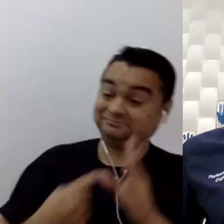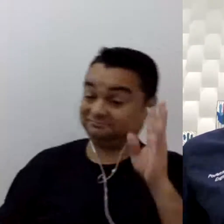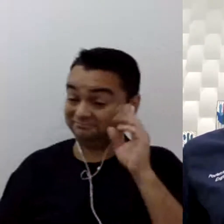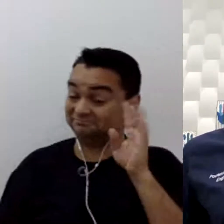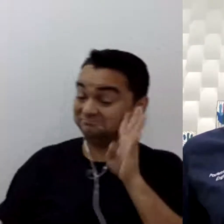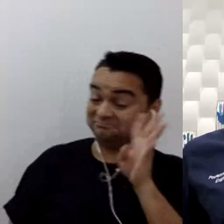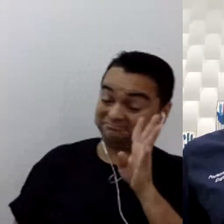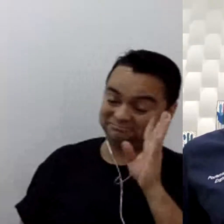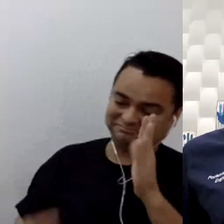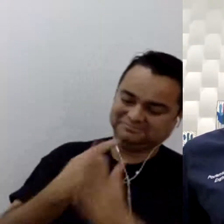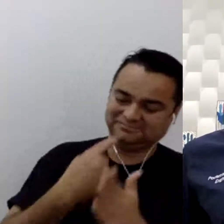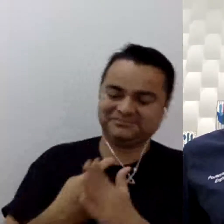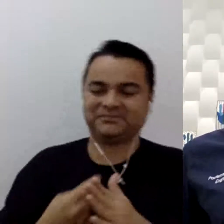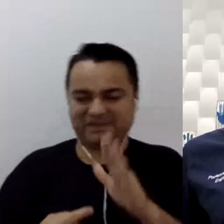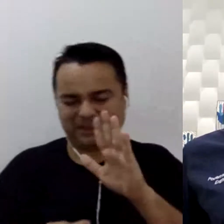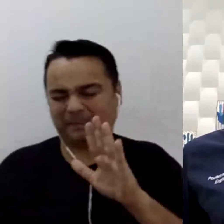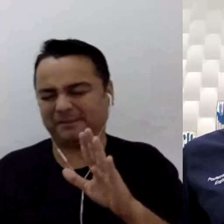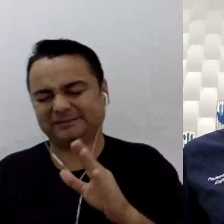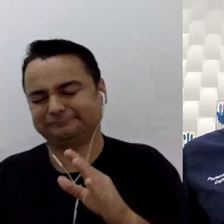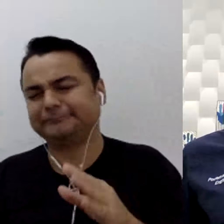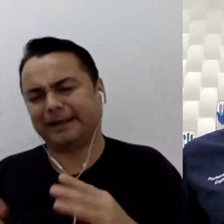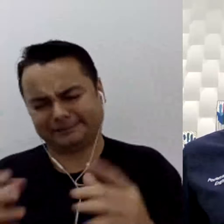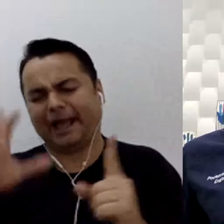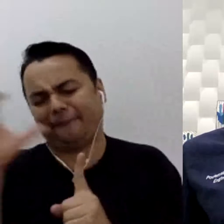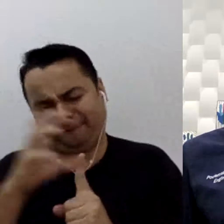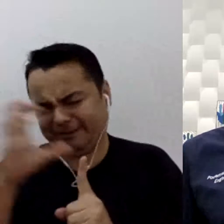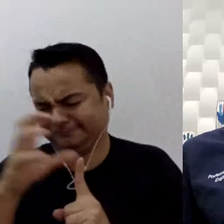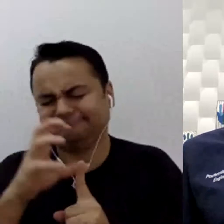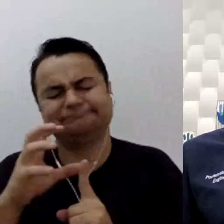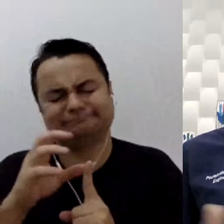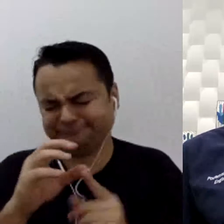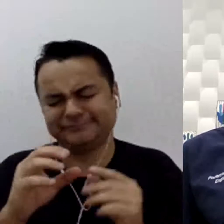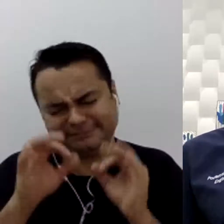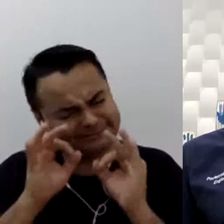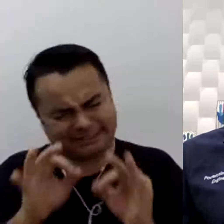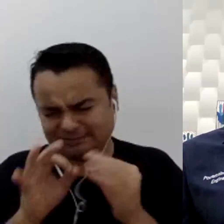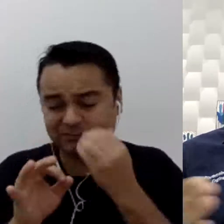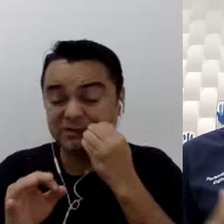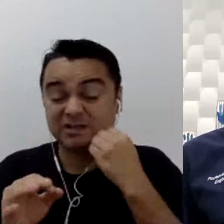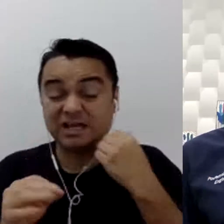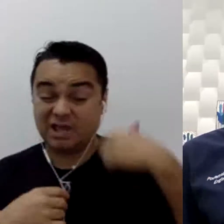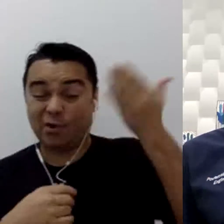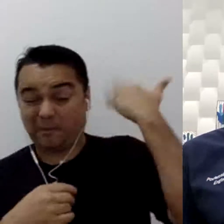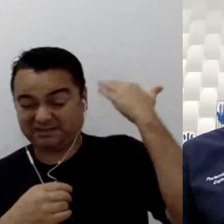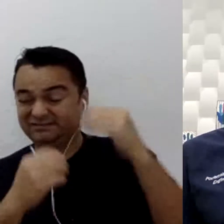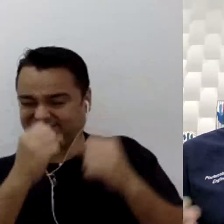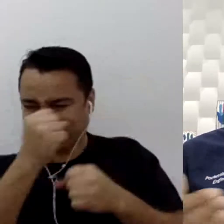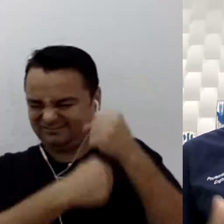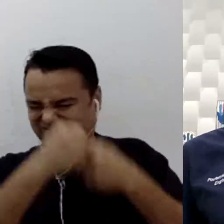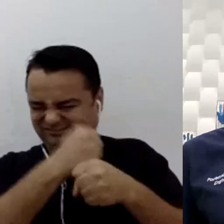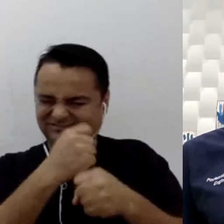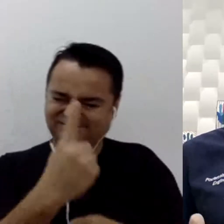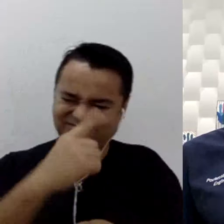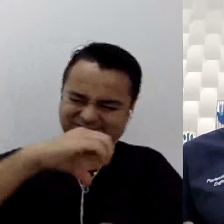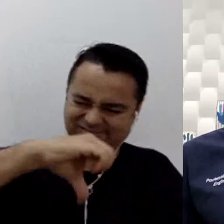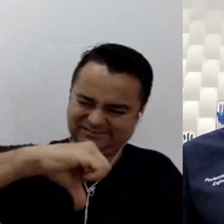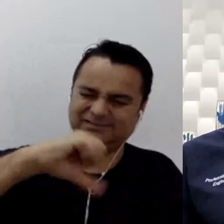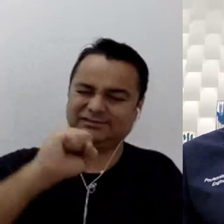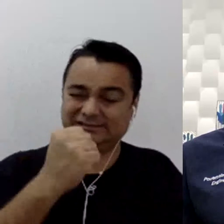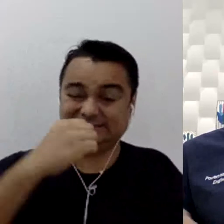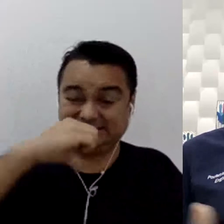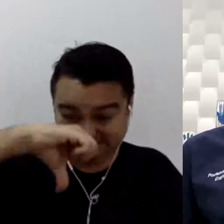interessantes. Sem dúvida nenhuma, afeta continuamente, porque, né, eu comecei lá em 89, eu era técnico e comecei a